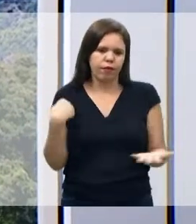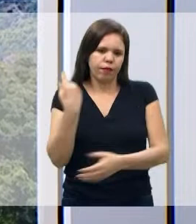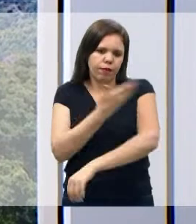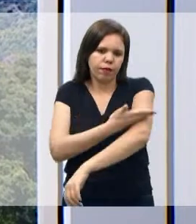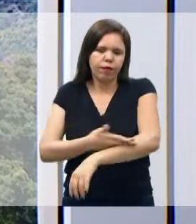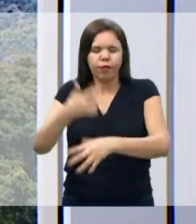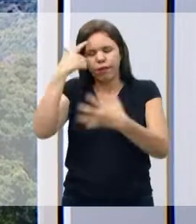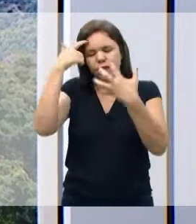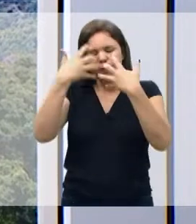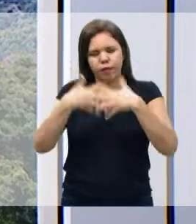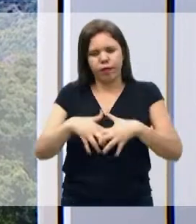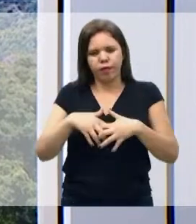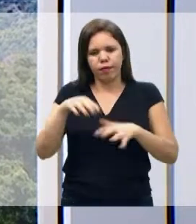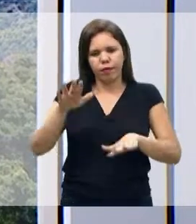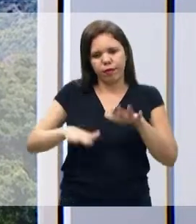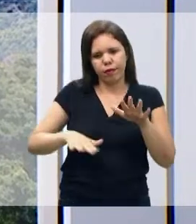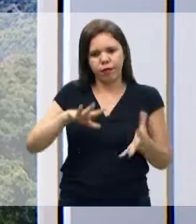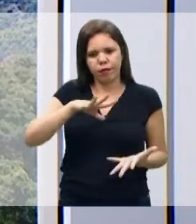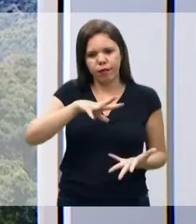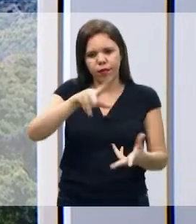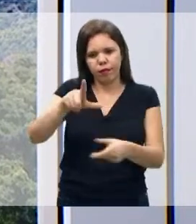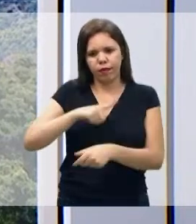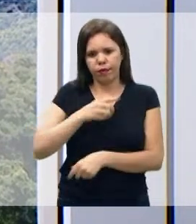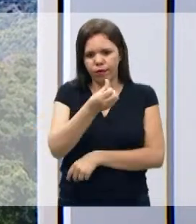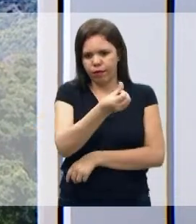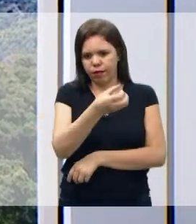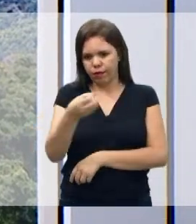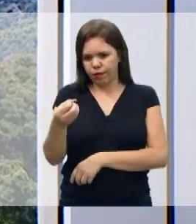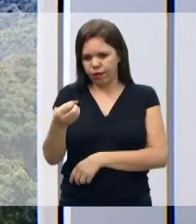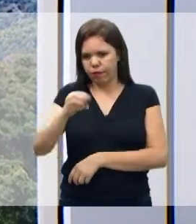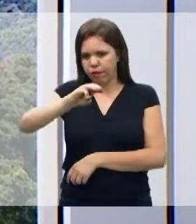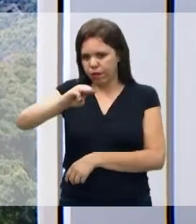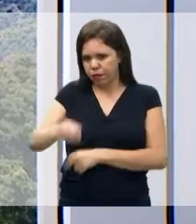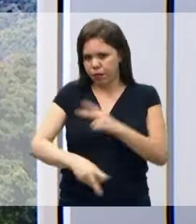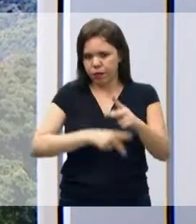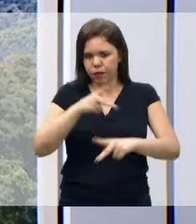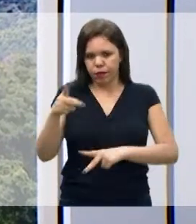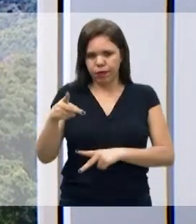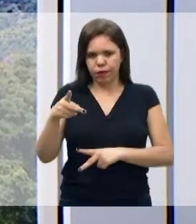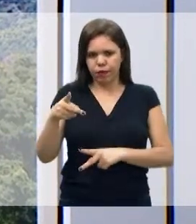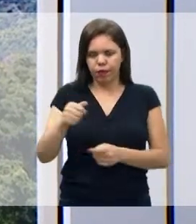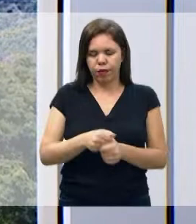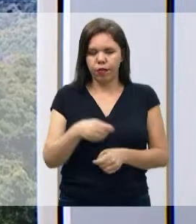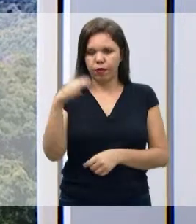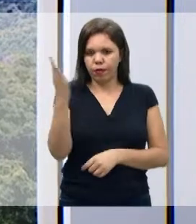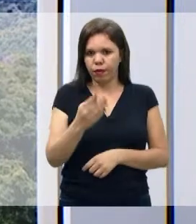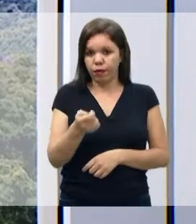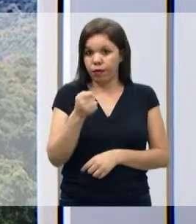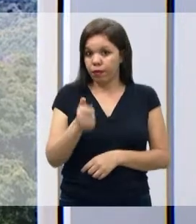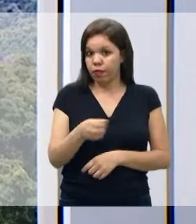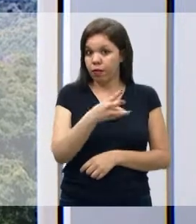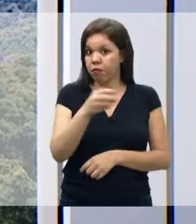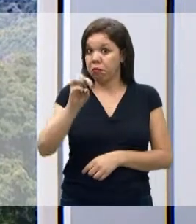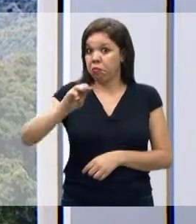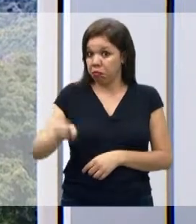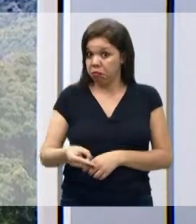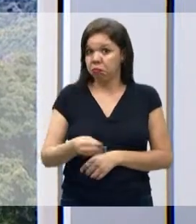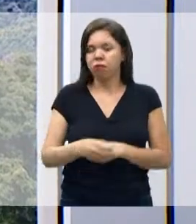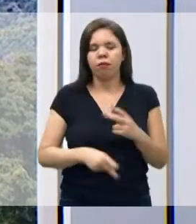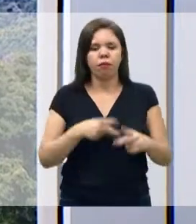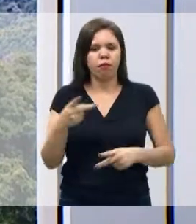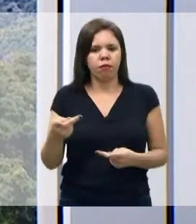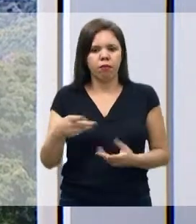costumamos refletir que, apesar que o mundo tem 600 milhões de pessoas idosas e o Brasil com quase 30 milhões, as